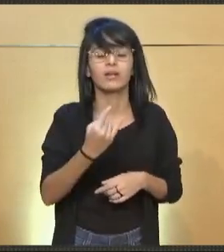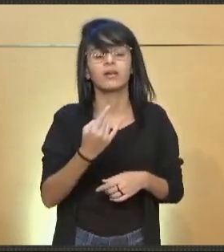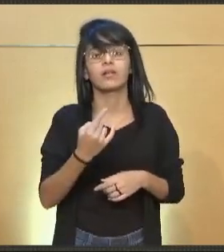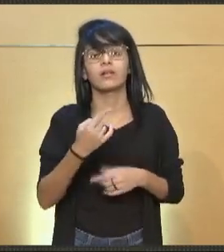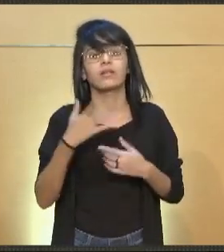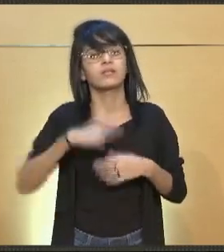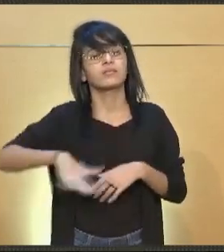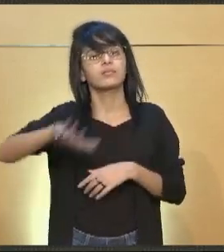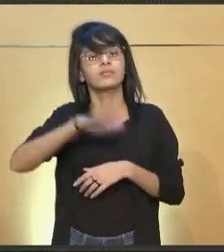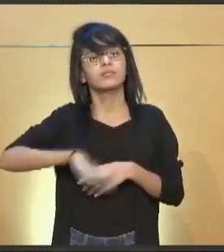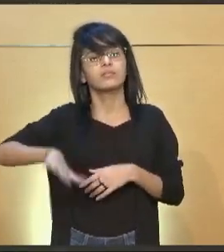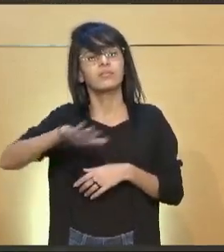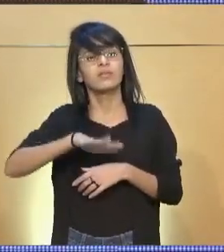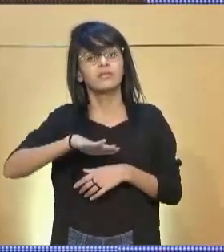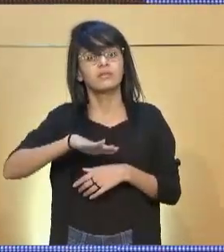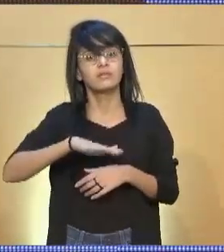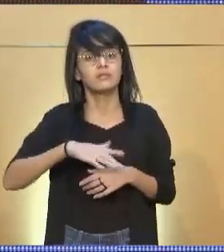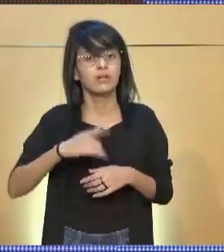tentação, então?